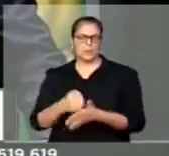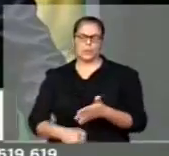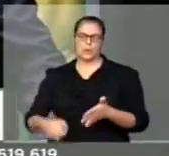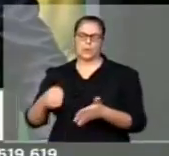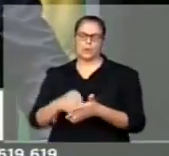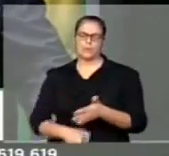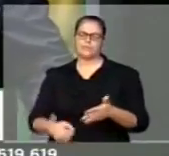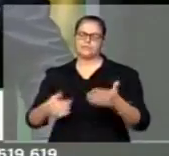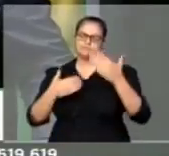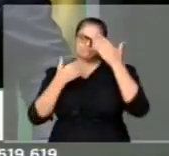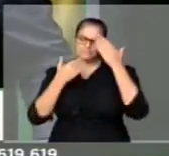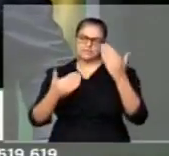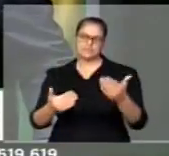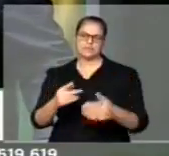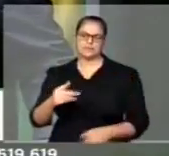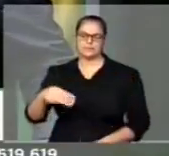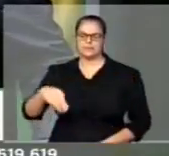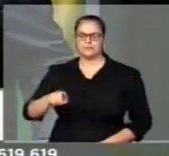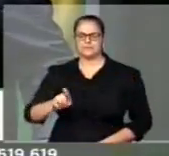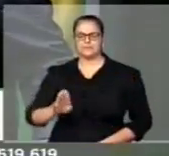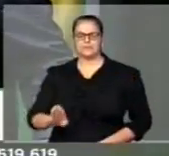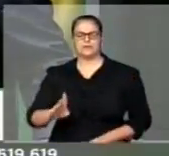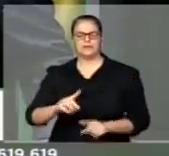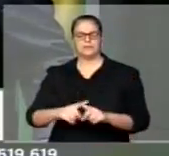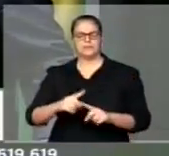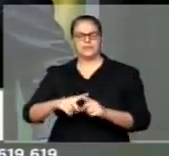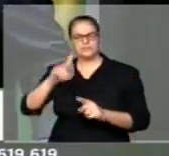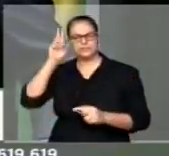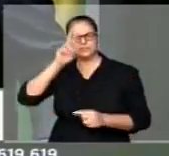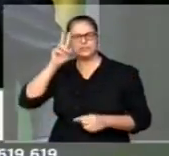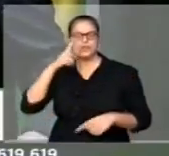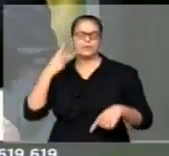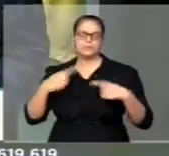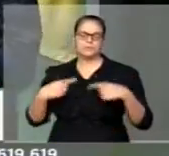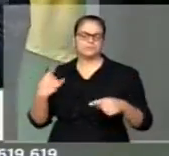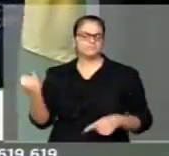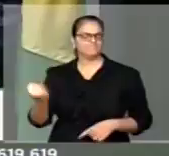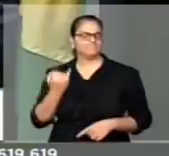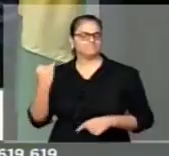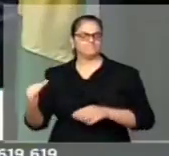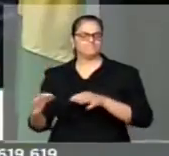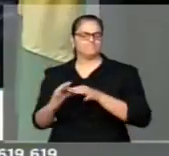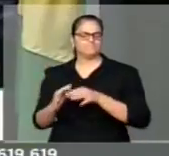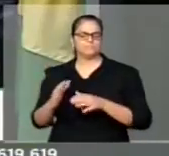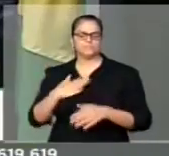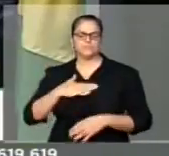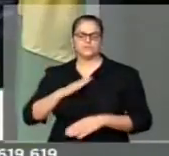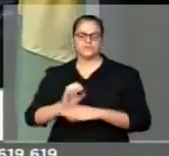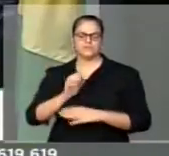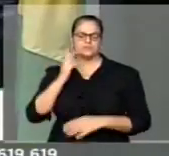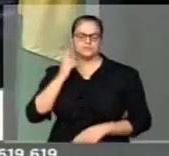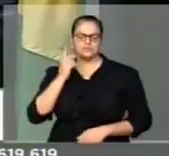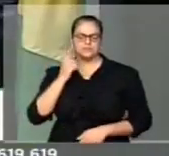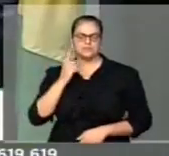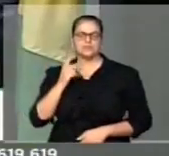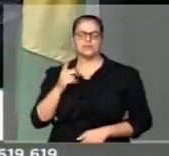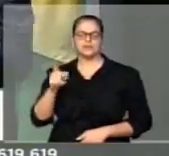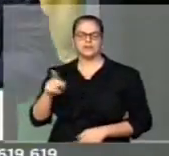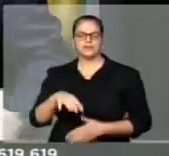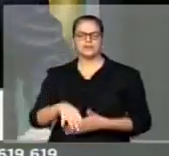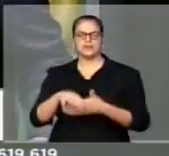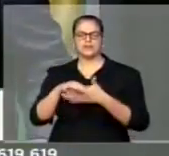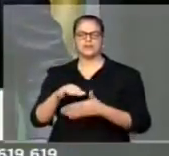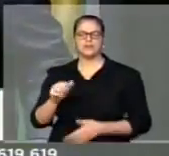uma gratidão, um reconhecimento a uma história política que no meu Ceará, também liderado por Antônio Paes de Andrade, por